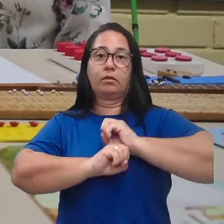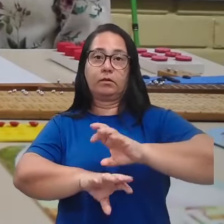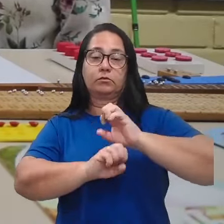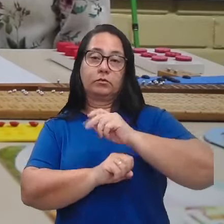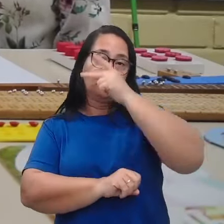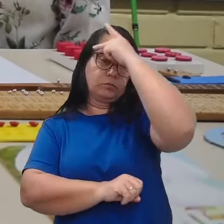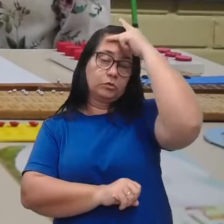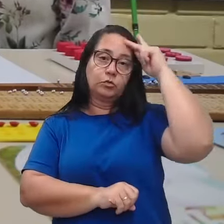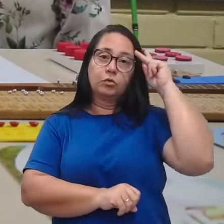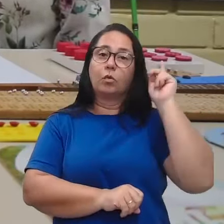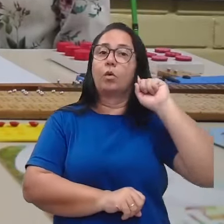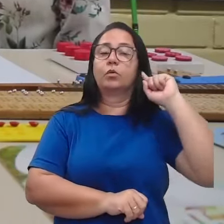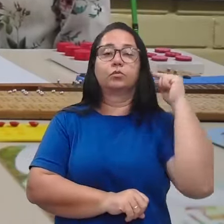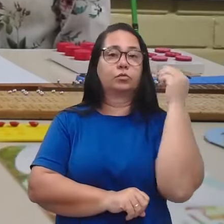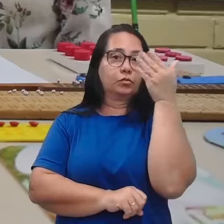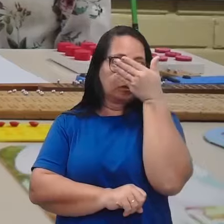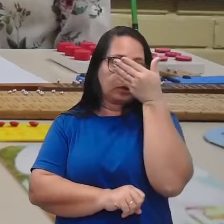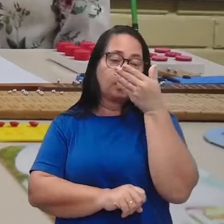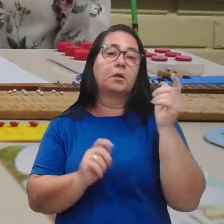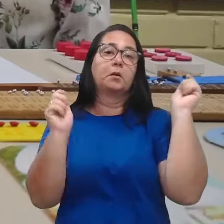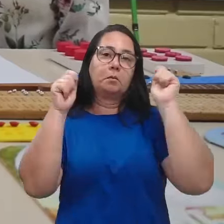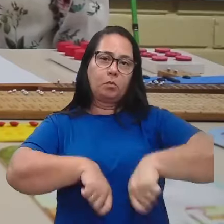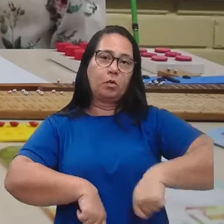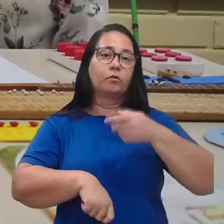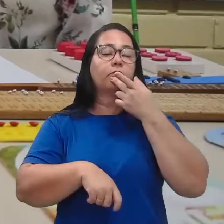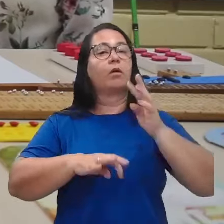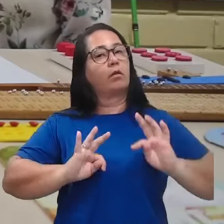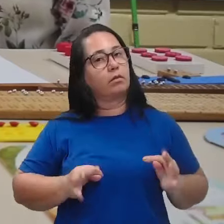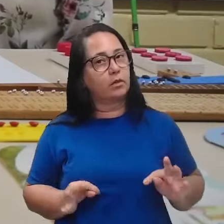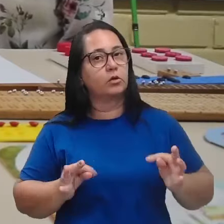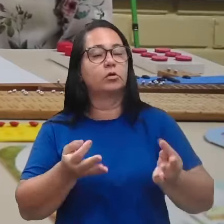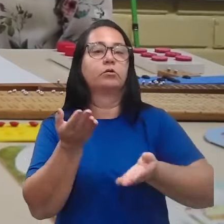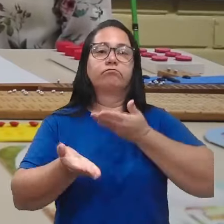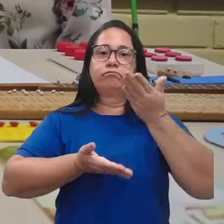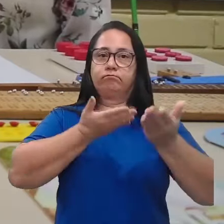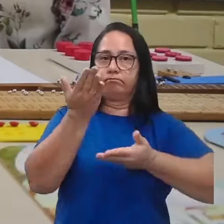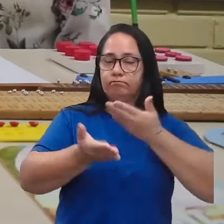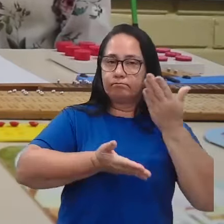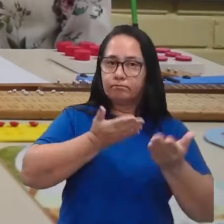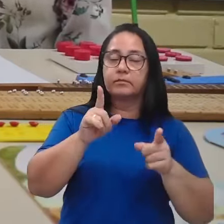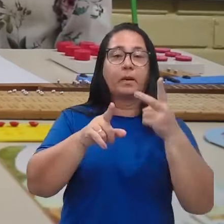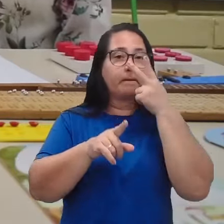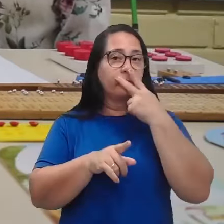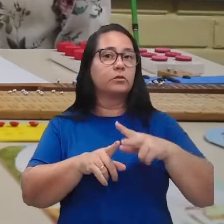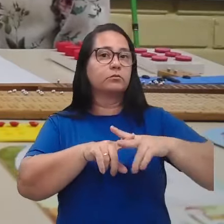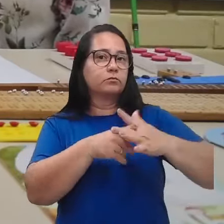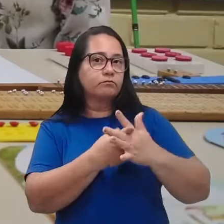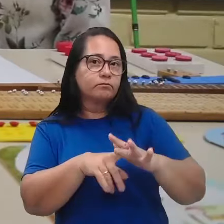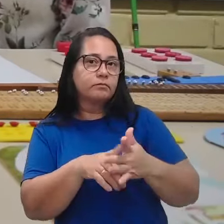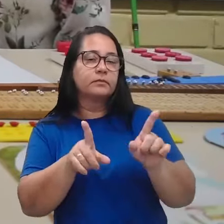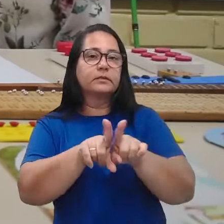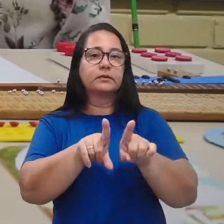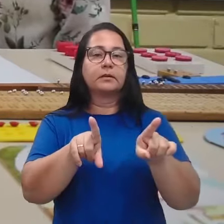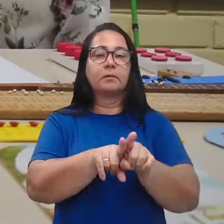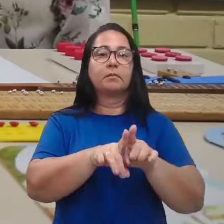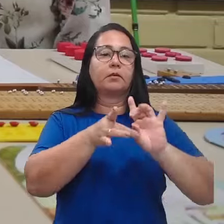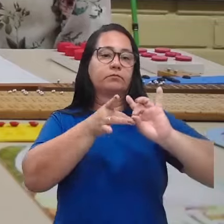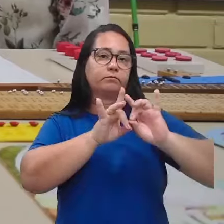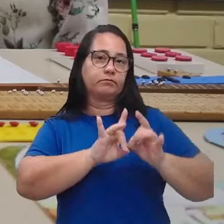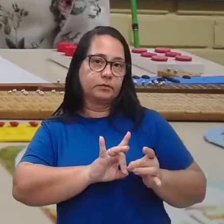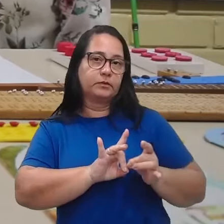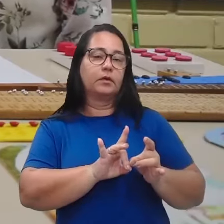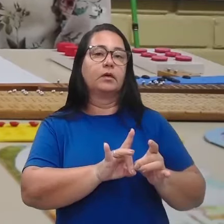surdocegueira. Isso tudo a gente pode chamar de tecnologia, não é, Ivana, ainda que seja artesanal, mas é uma tecnologia em benefício